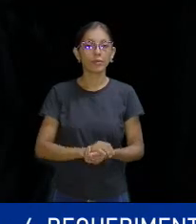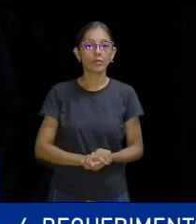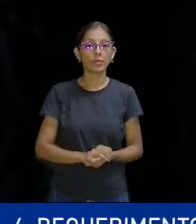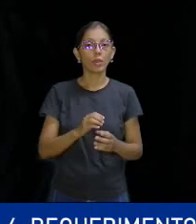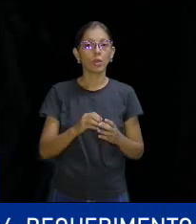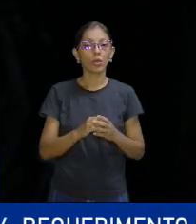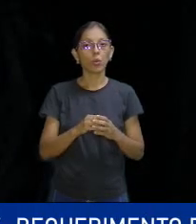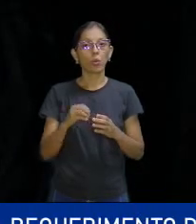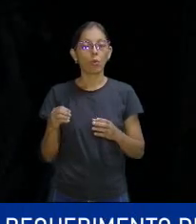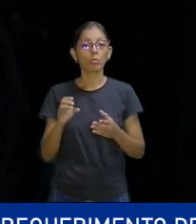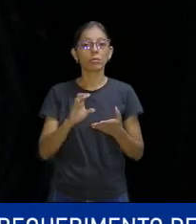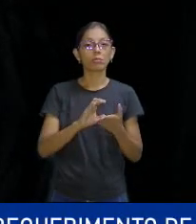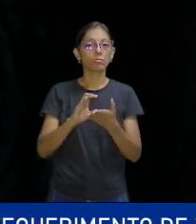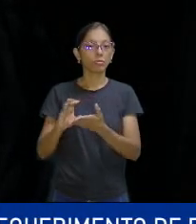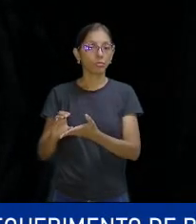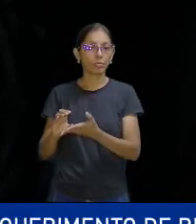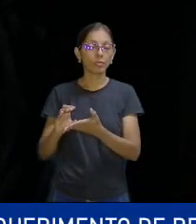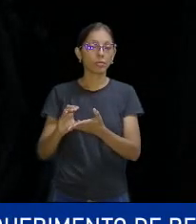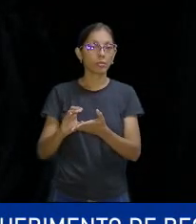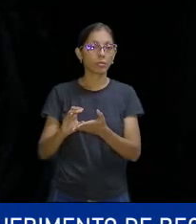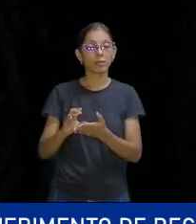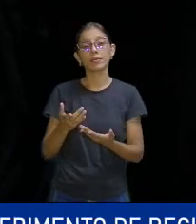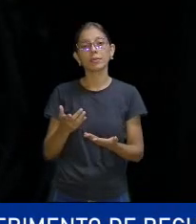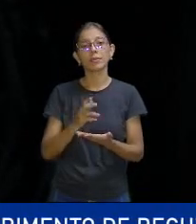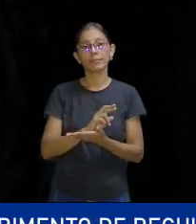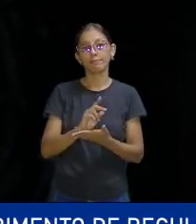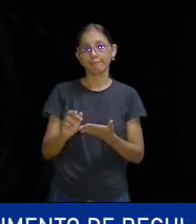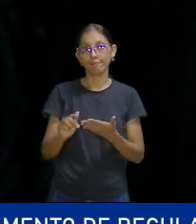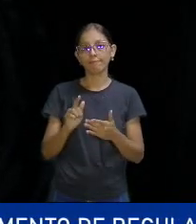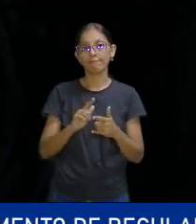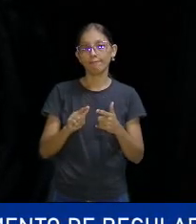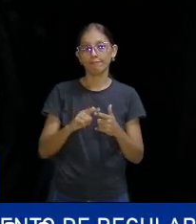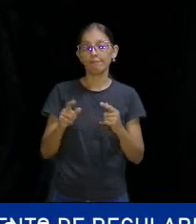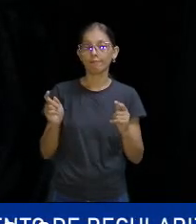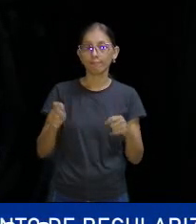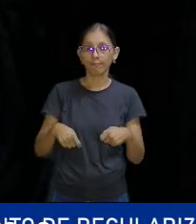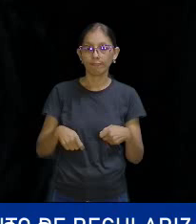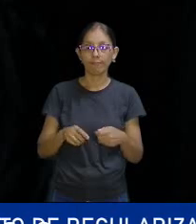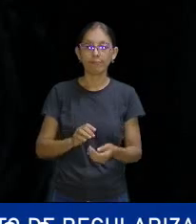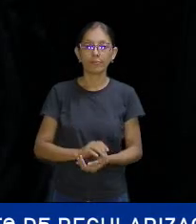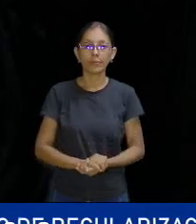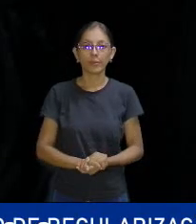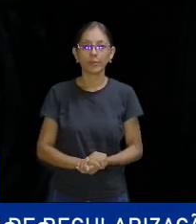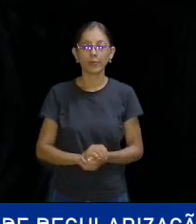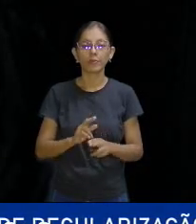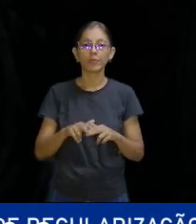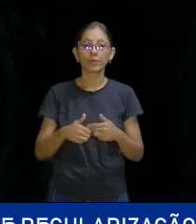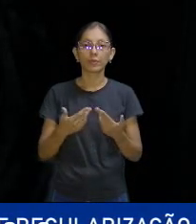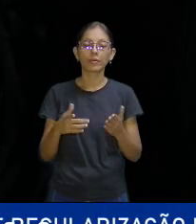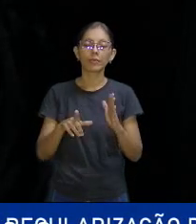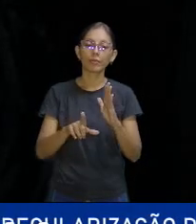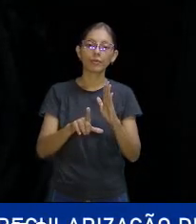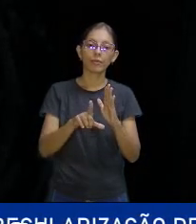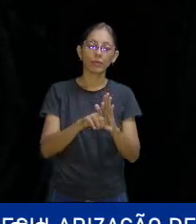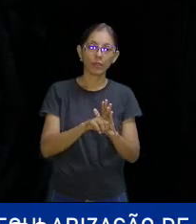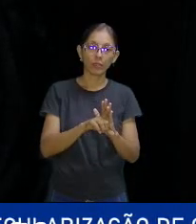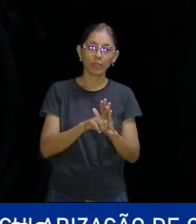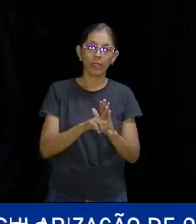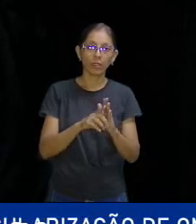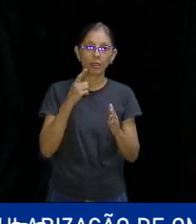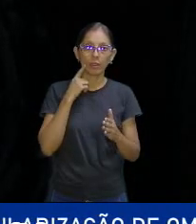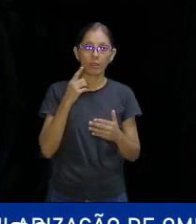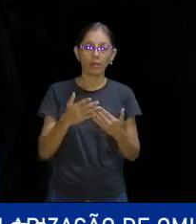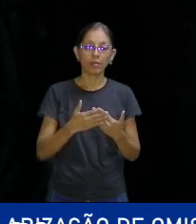do fundo partidário, entre outras sanções. Diante disso, a legislação eleitoral prevê a possibilidade de regularização da